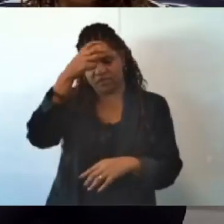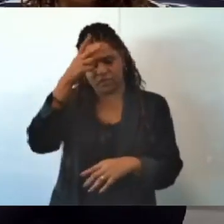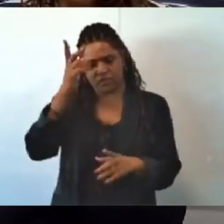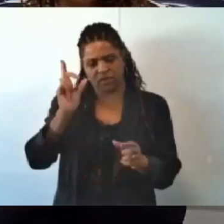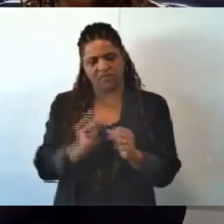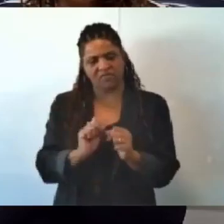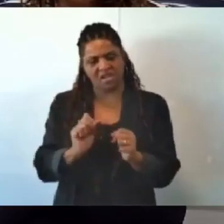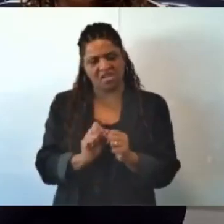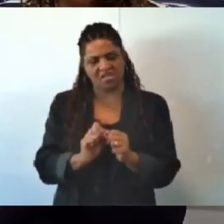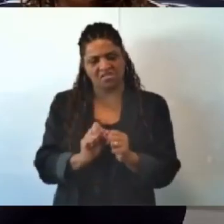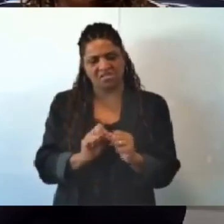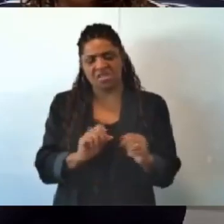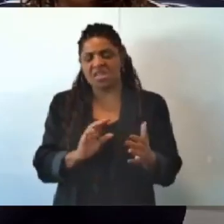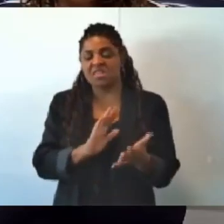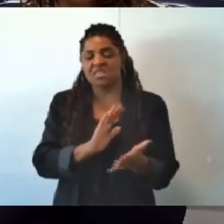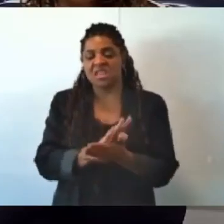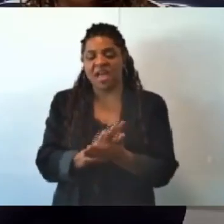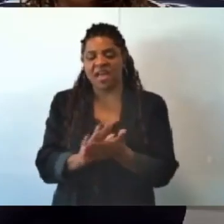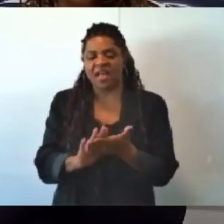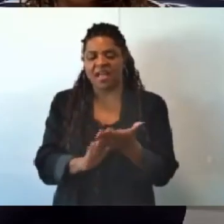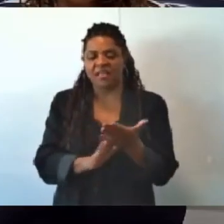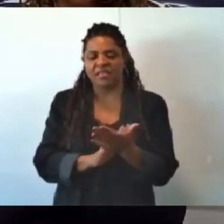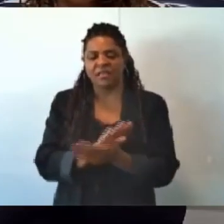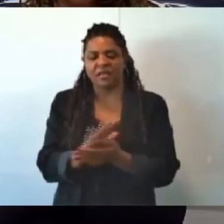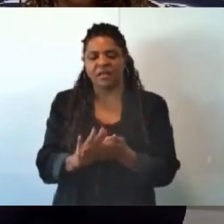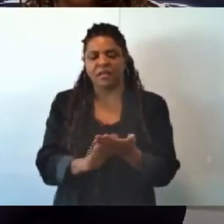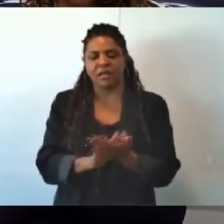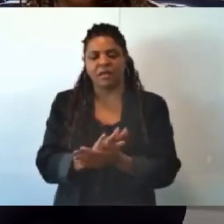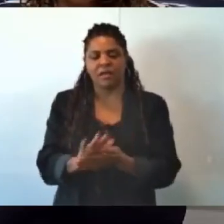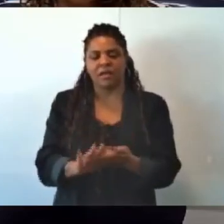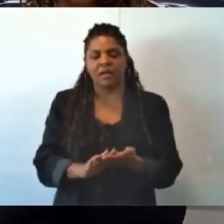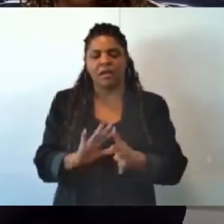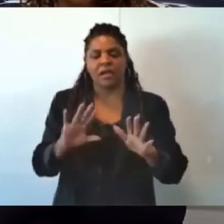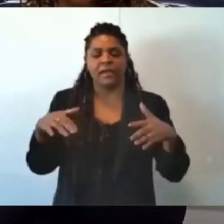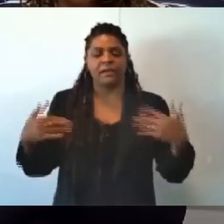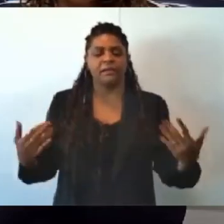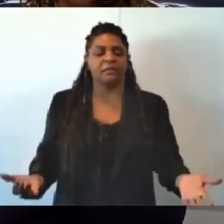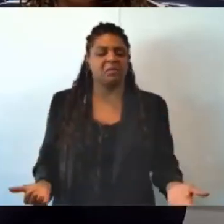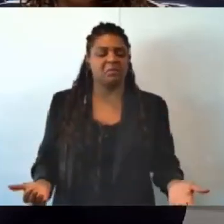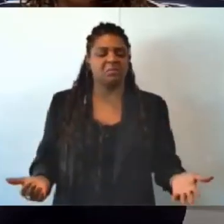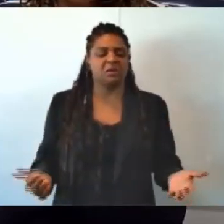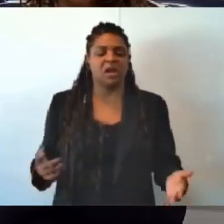nenhuma. Então, nós estamos desvalidos. Ô, Silvio,